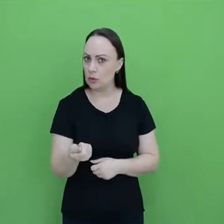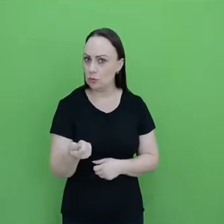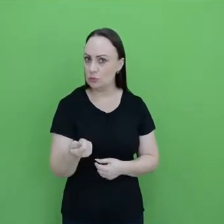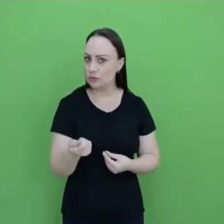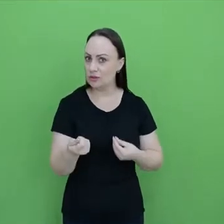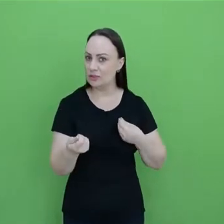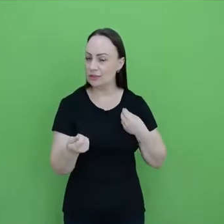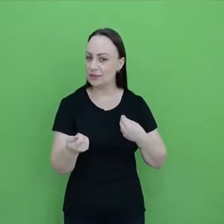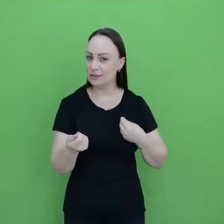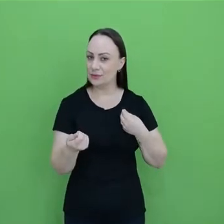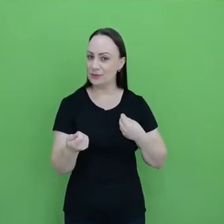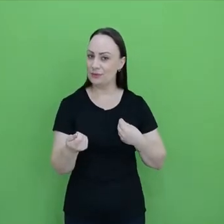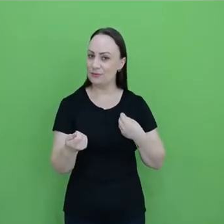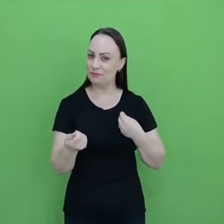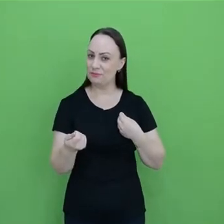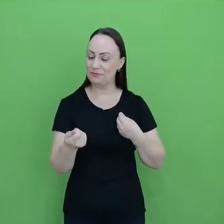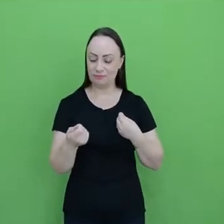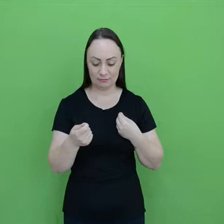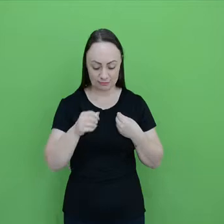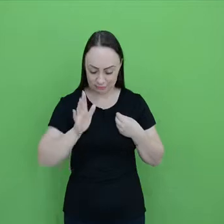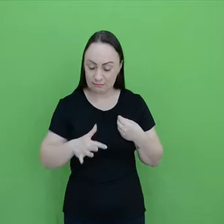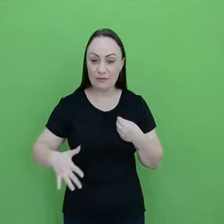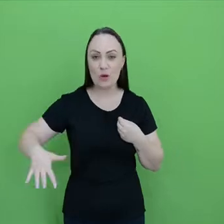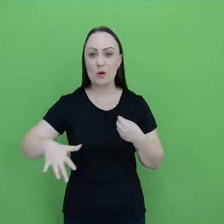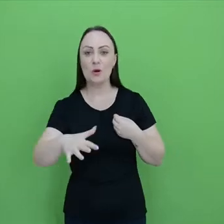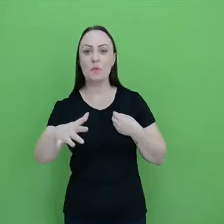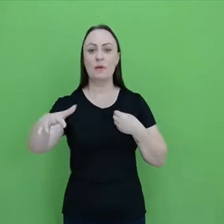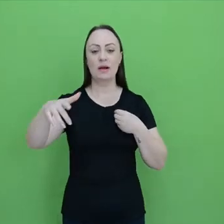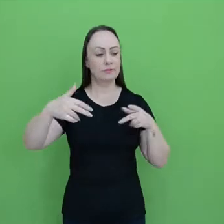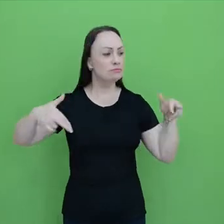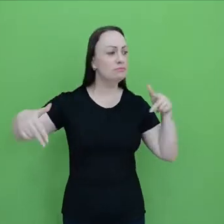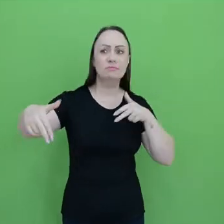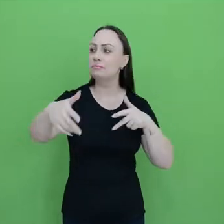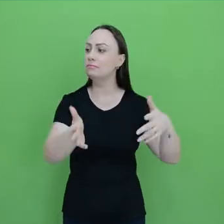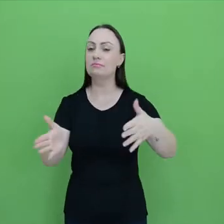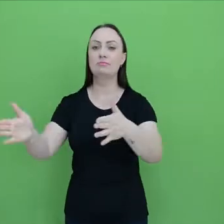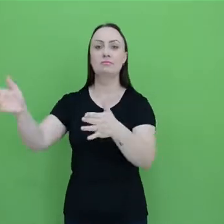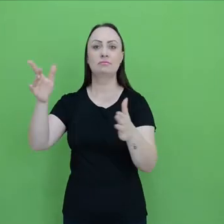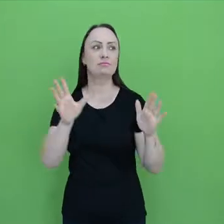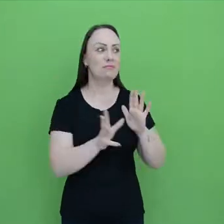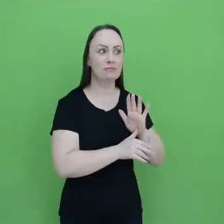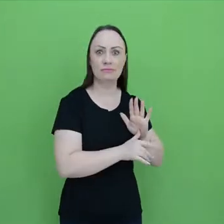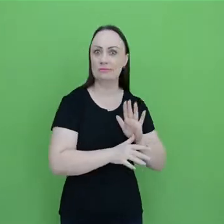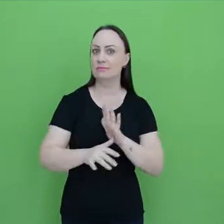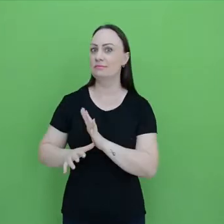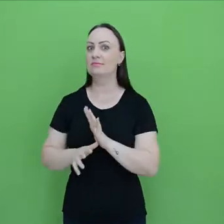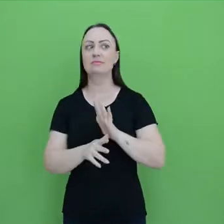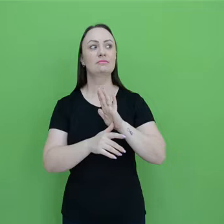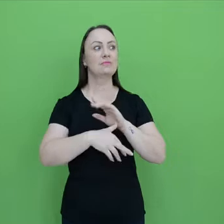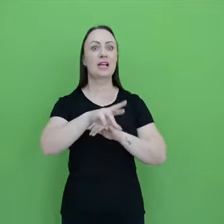São e estão. Romá, andarilhos,